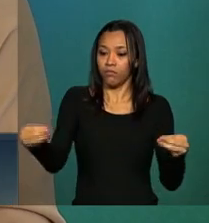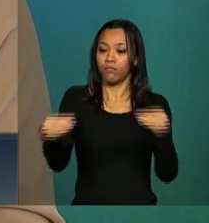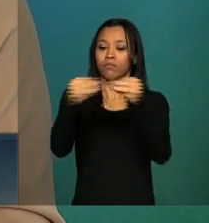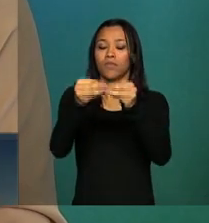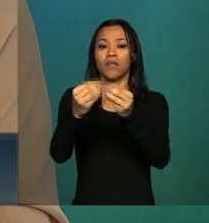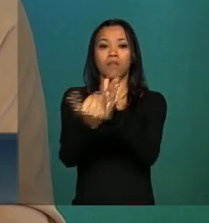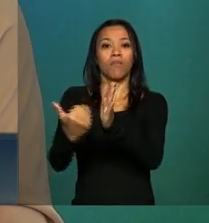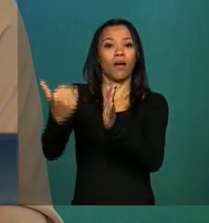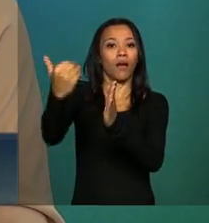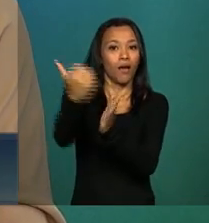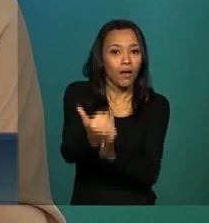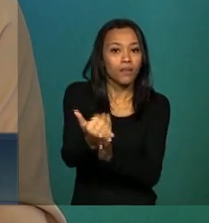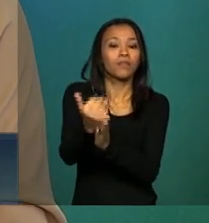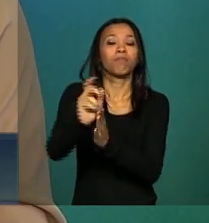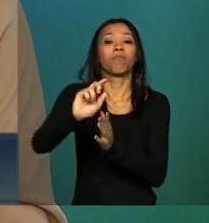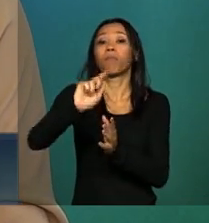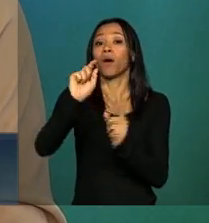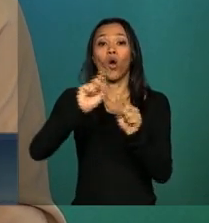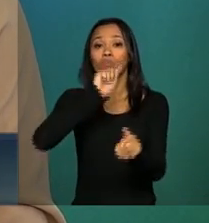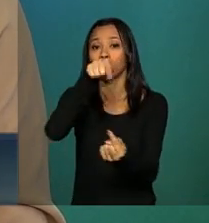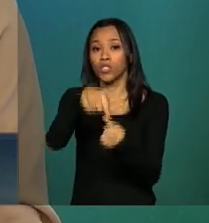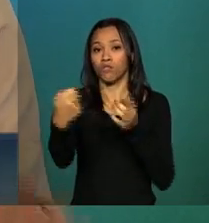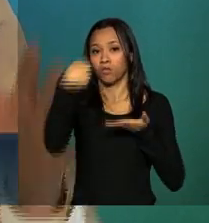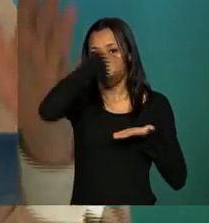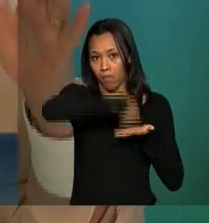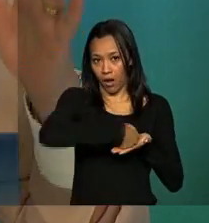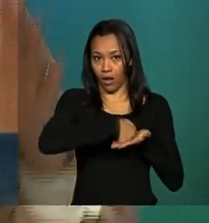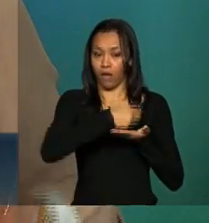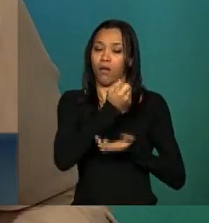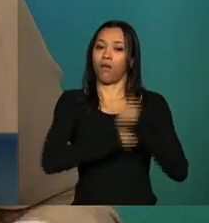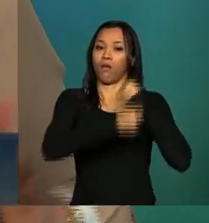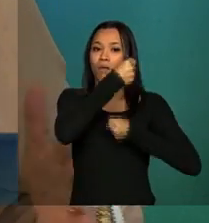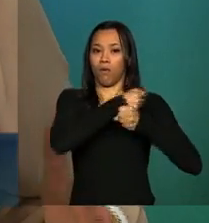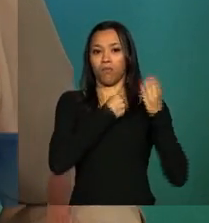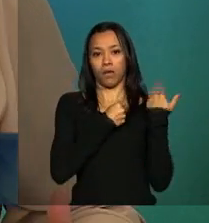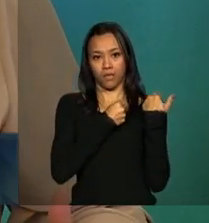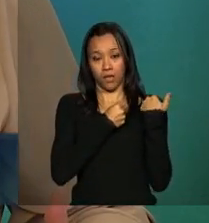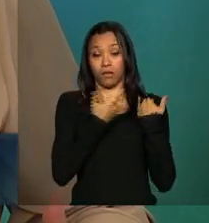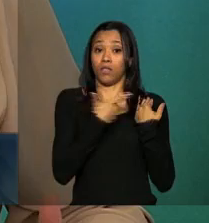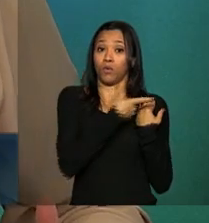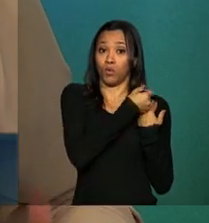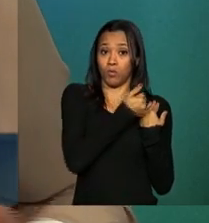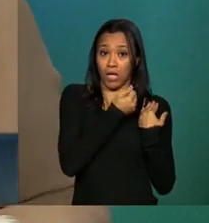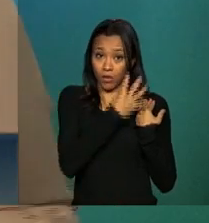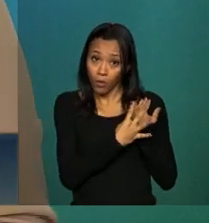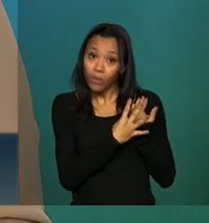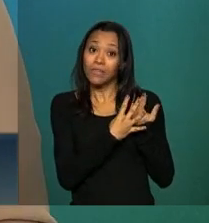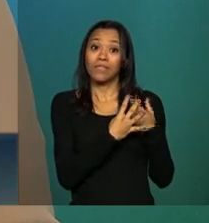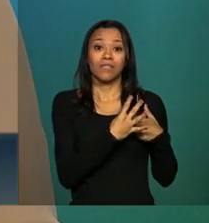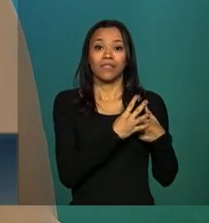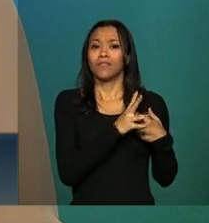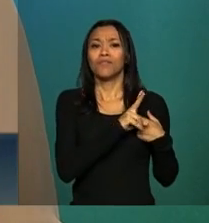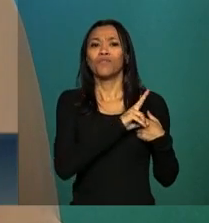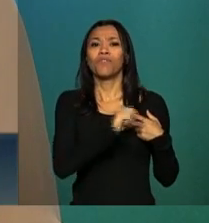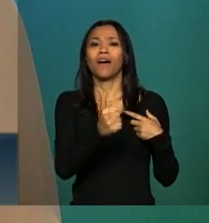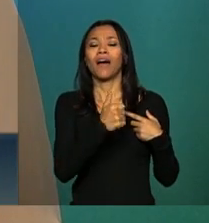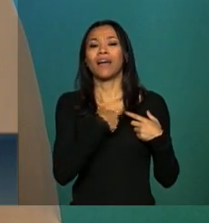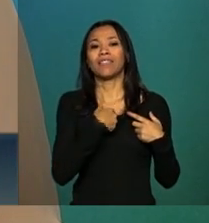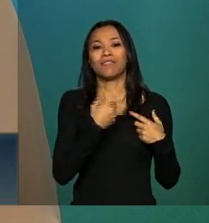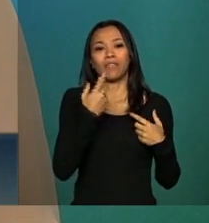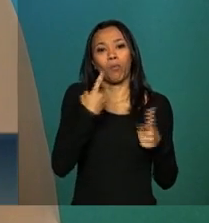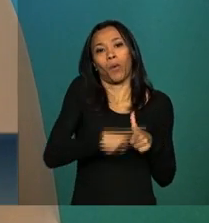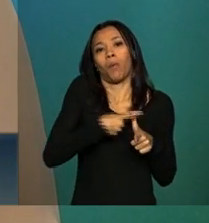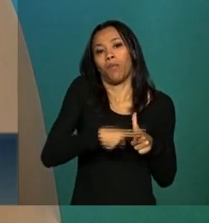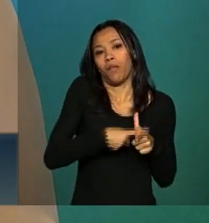de 700 para pagar o seguro do ano passado. Então, o que é de 2014 não vai impactar no seguro